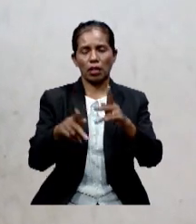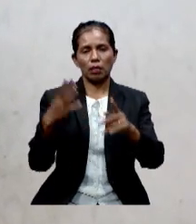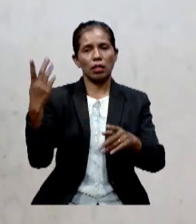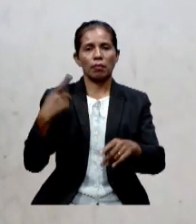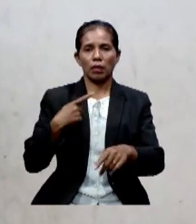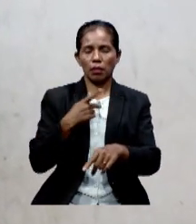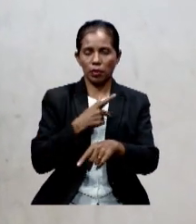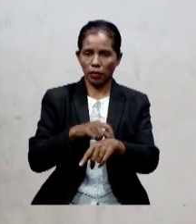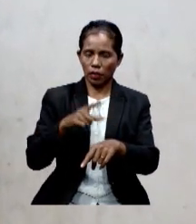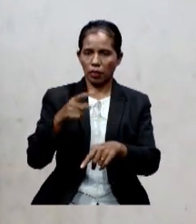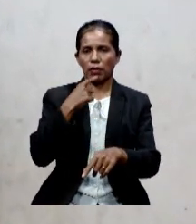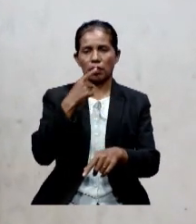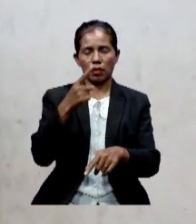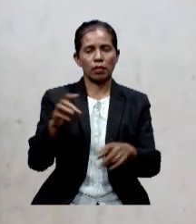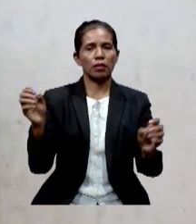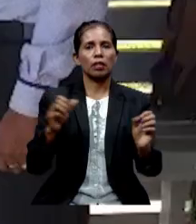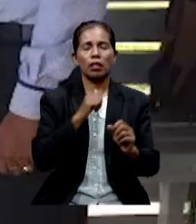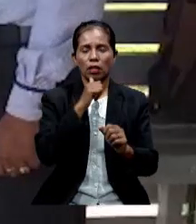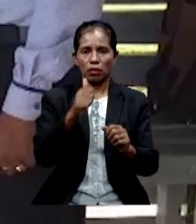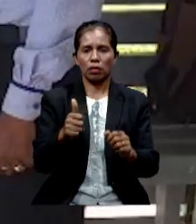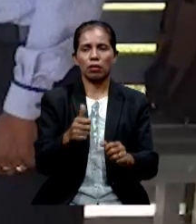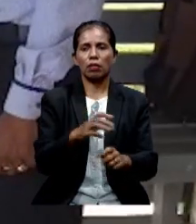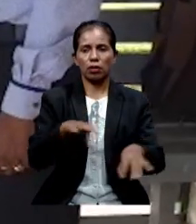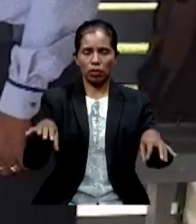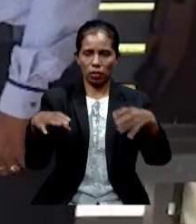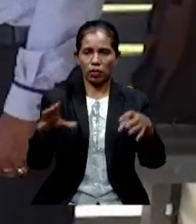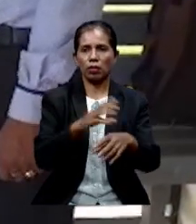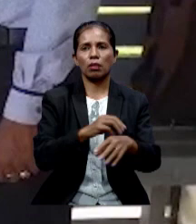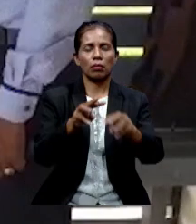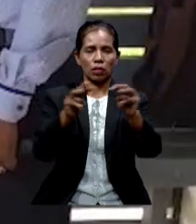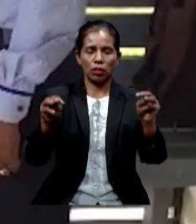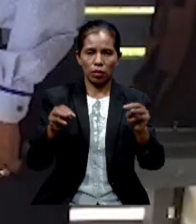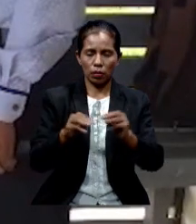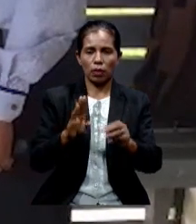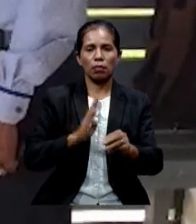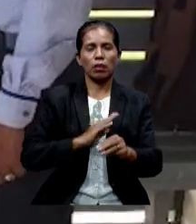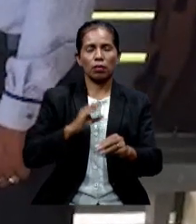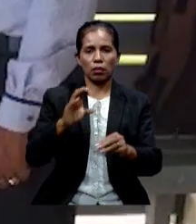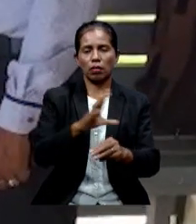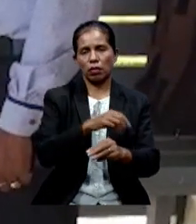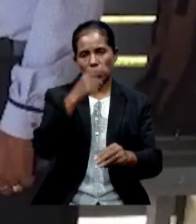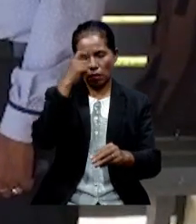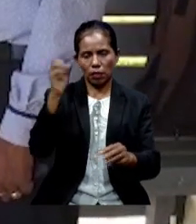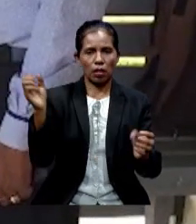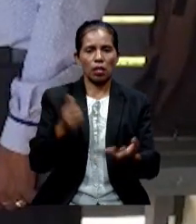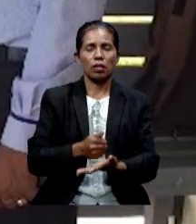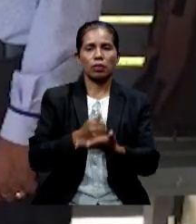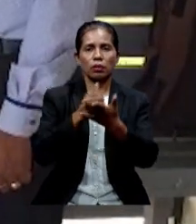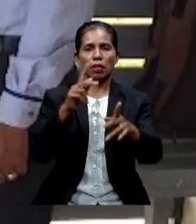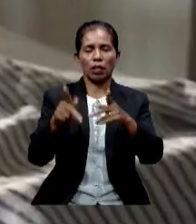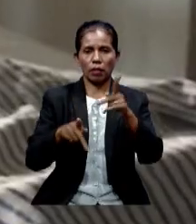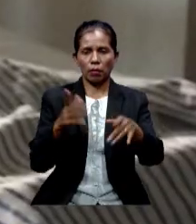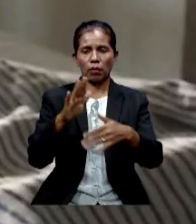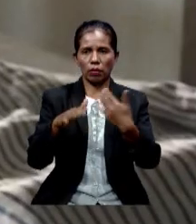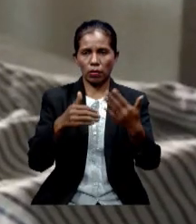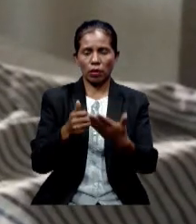no Parlamento Nacional Mos lamenta o atendimento do serviço notariado do município Bocaum, também lá atende público Sira Nebe a tu trata